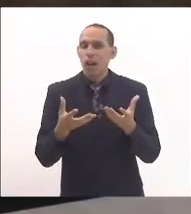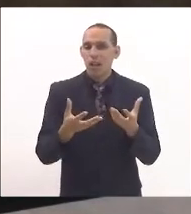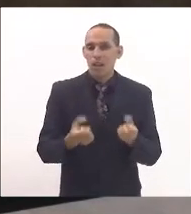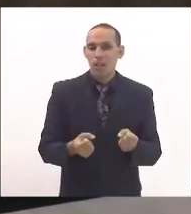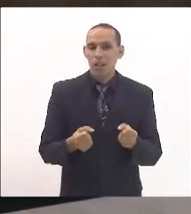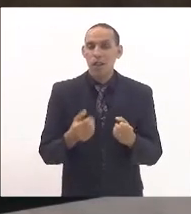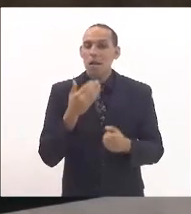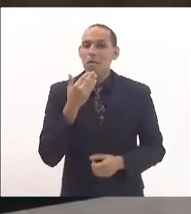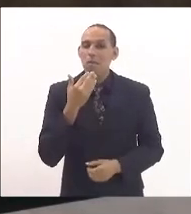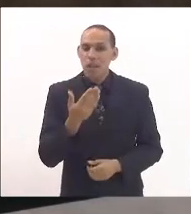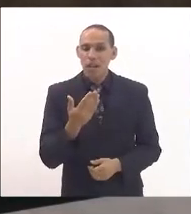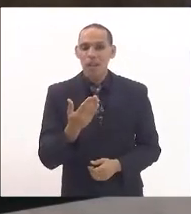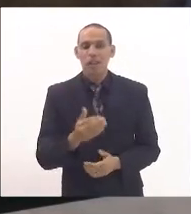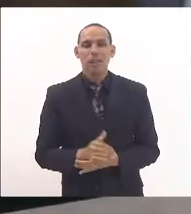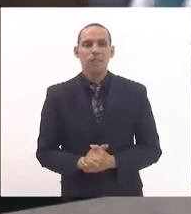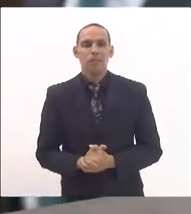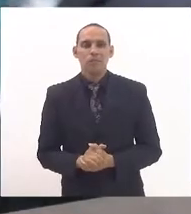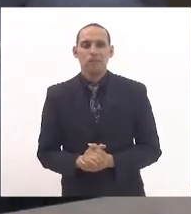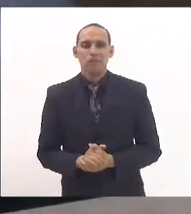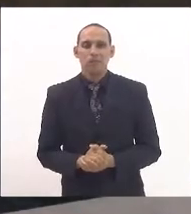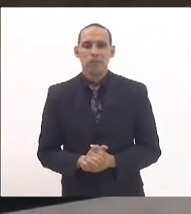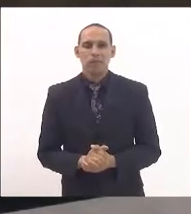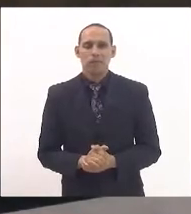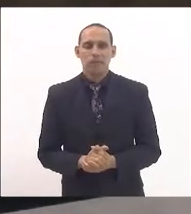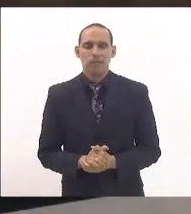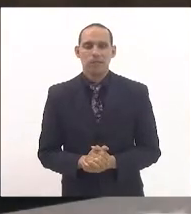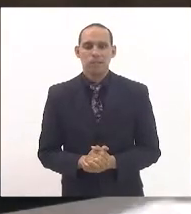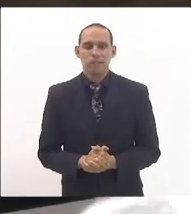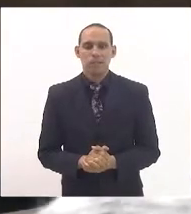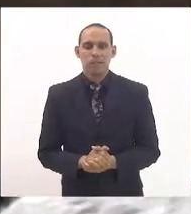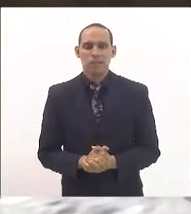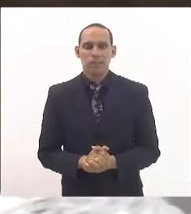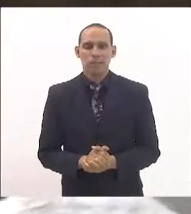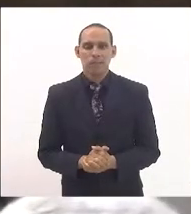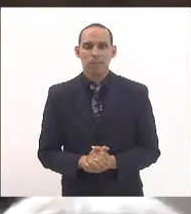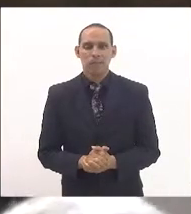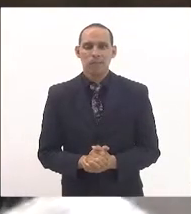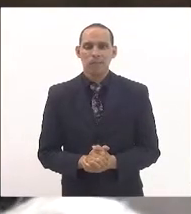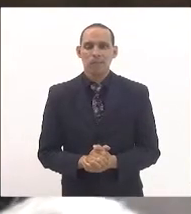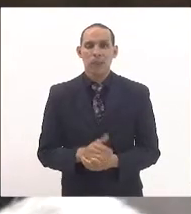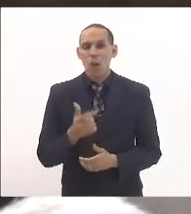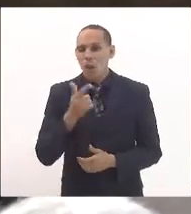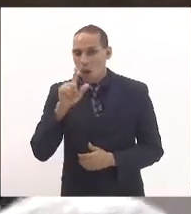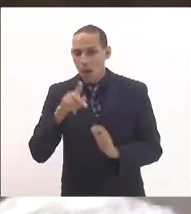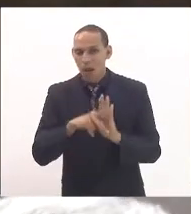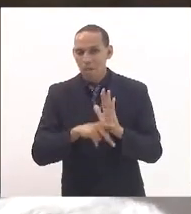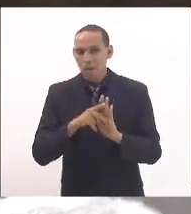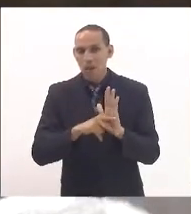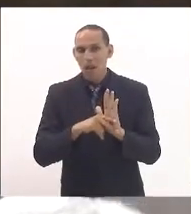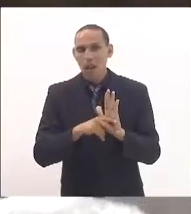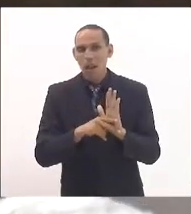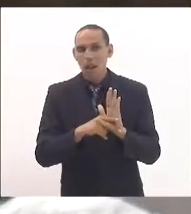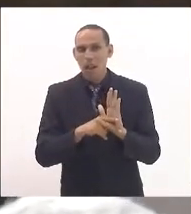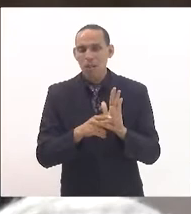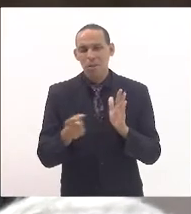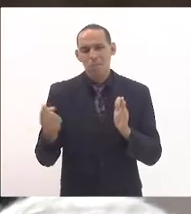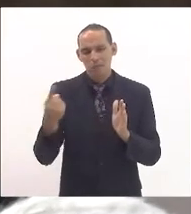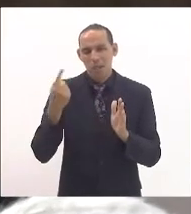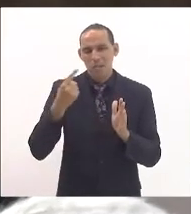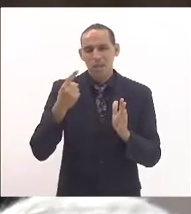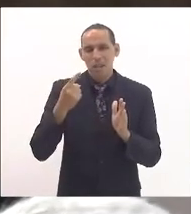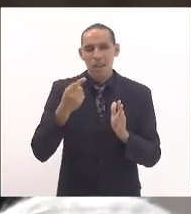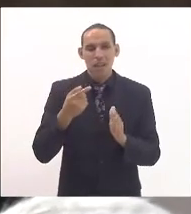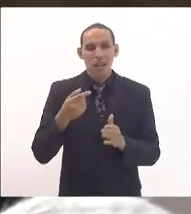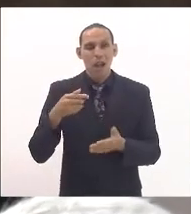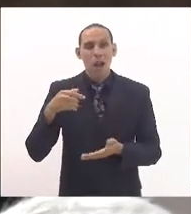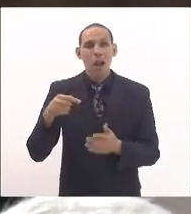Queria pedir a Vossa Excelência que ainda passasse os outros projetos da pauta até finalizarmos o